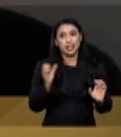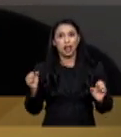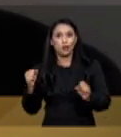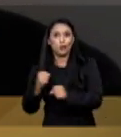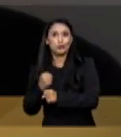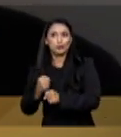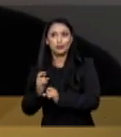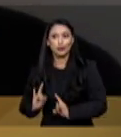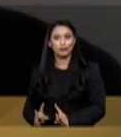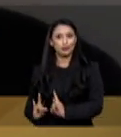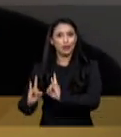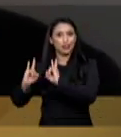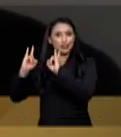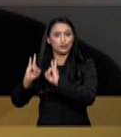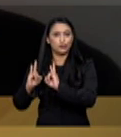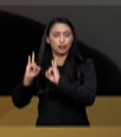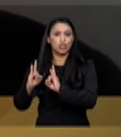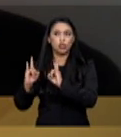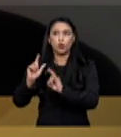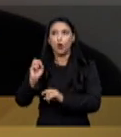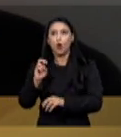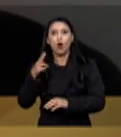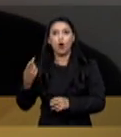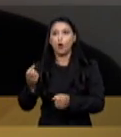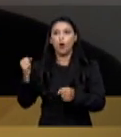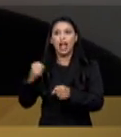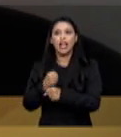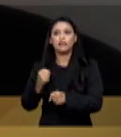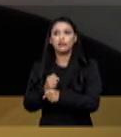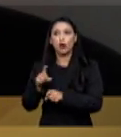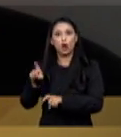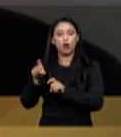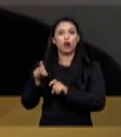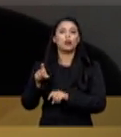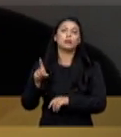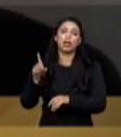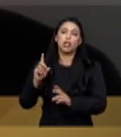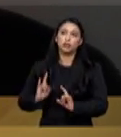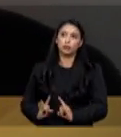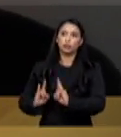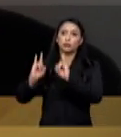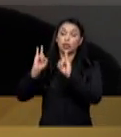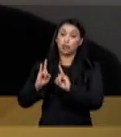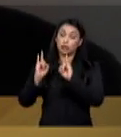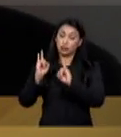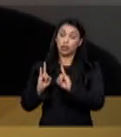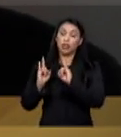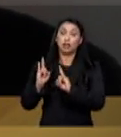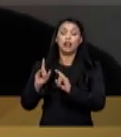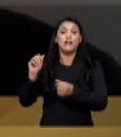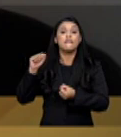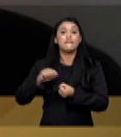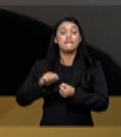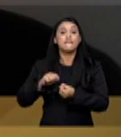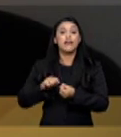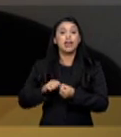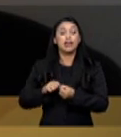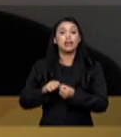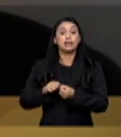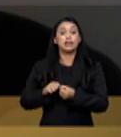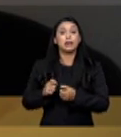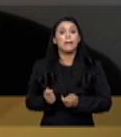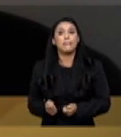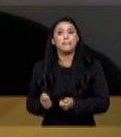do edifício ou das reformas realizadas no tal triplex, em tese, feitas em